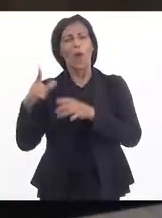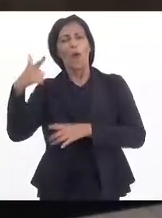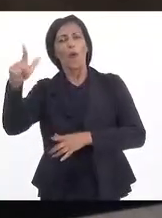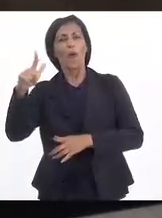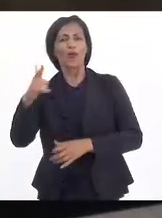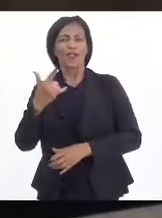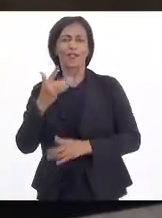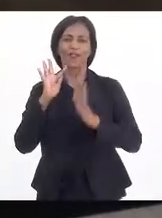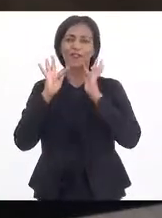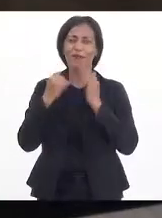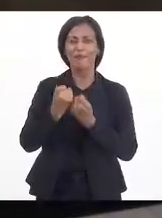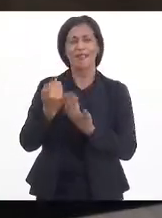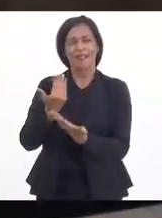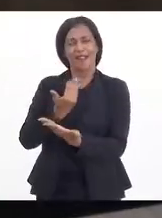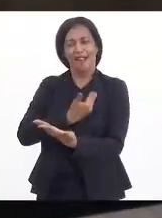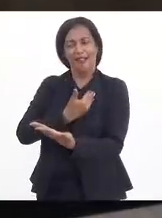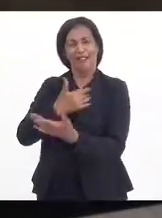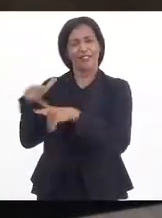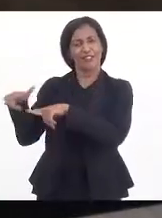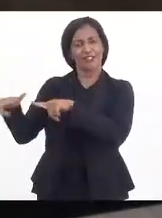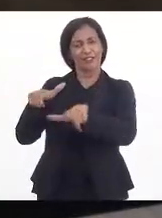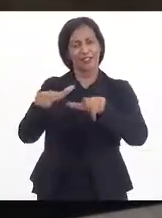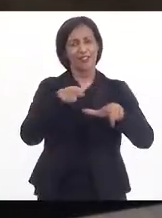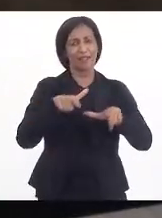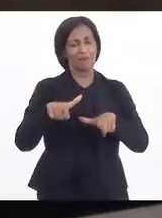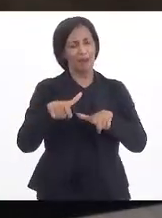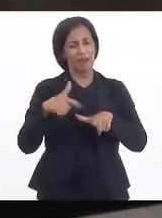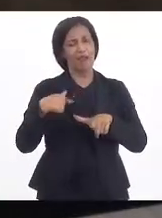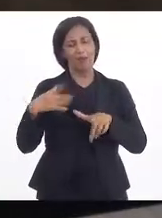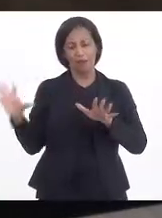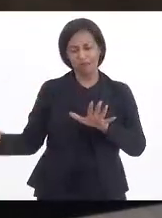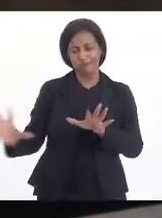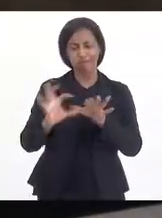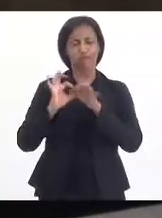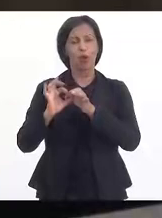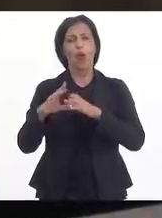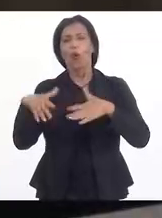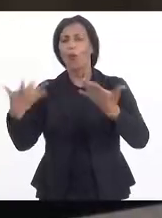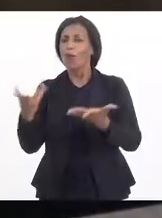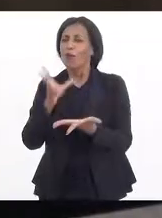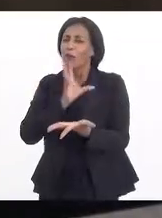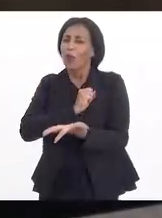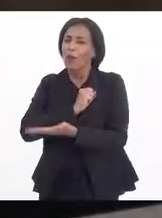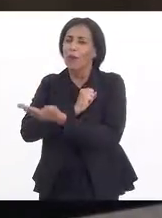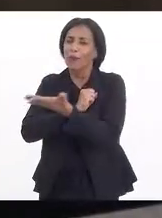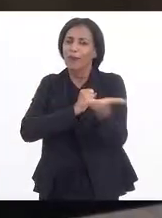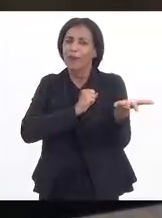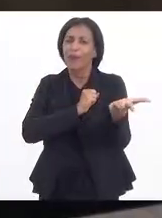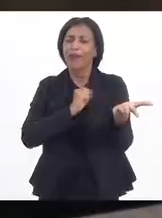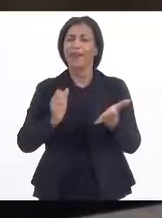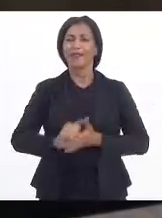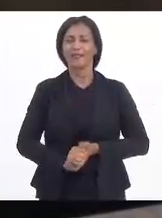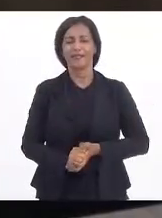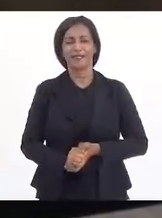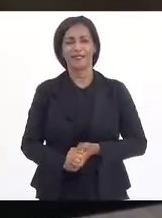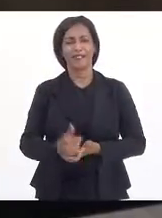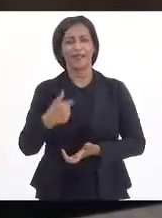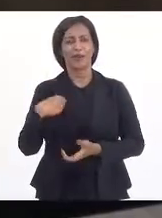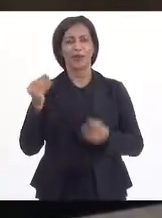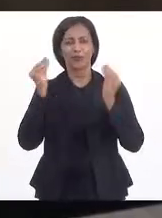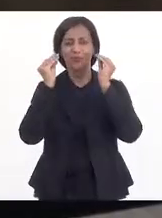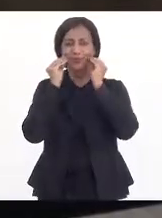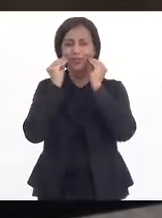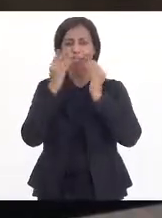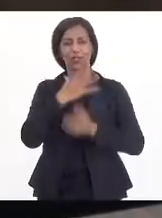família que são os meus colegas minhas colegas e eu queria dizer o quanto que eu amo vocês contem conosco vai deixar